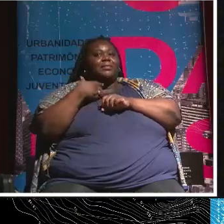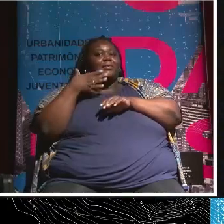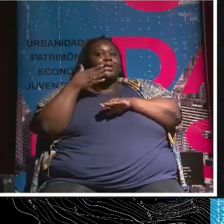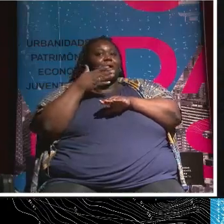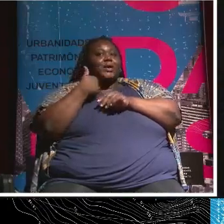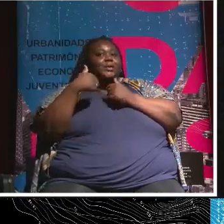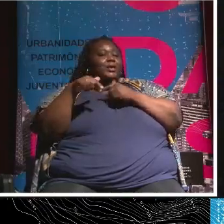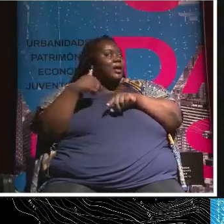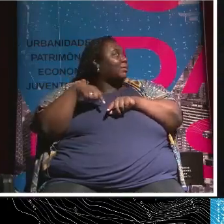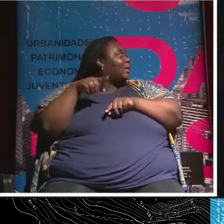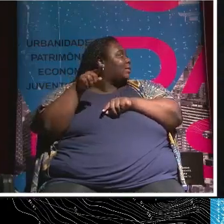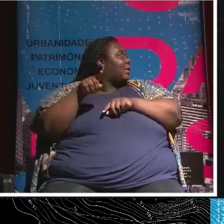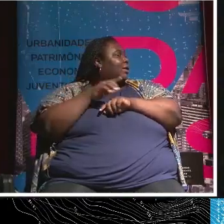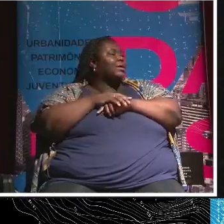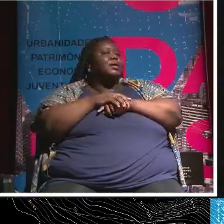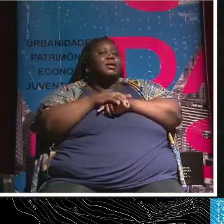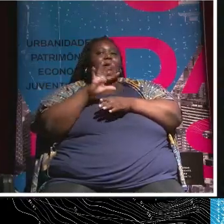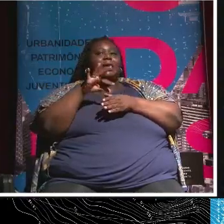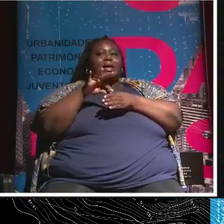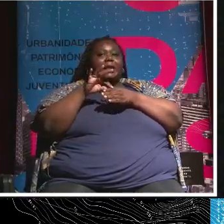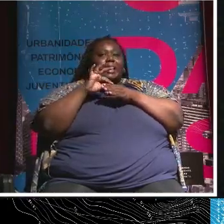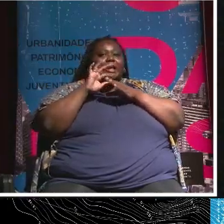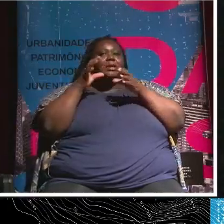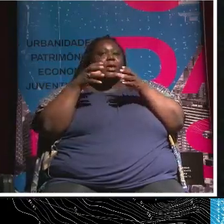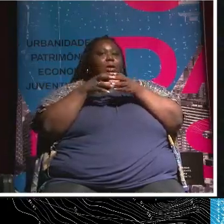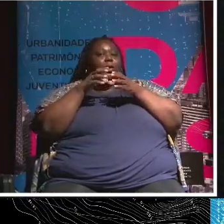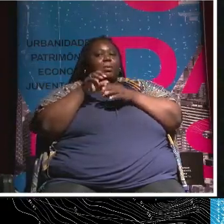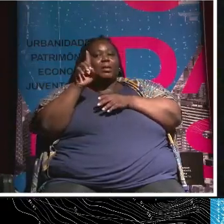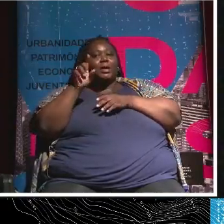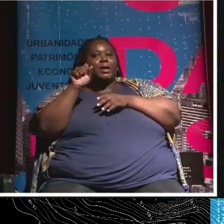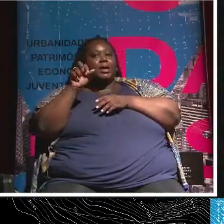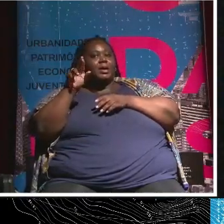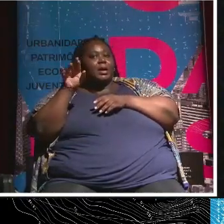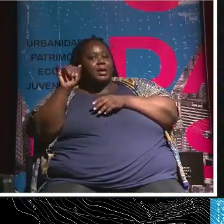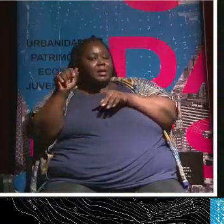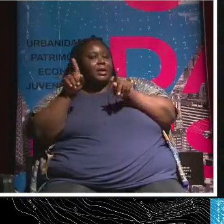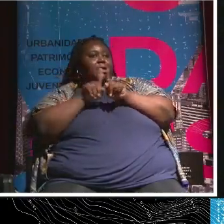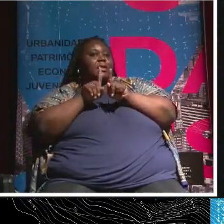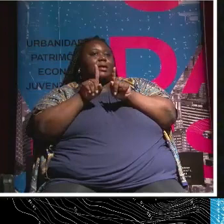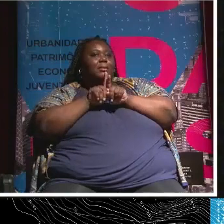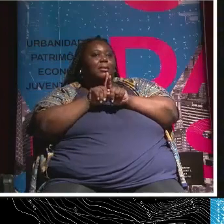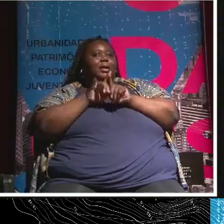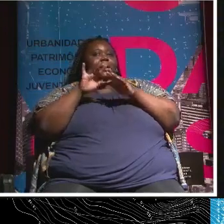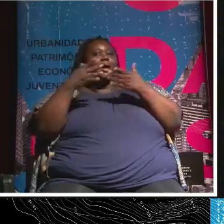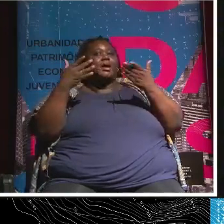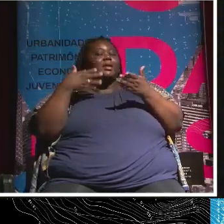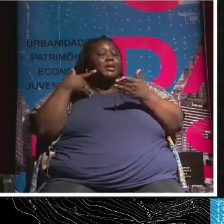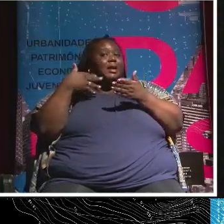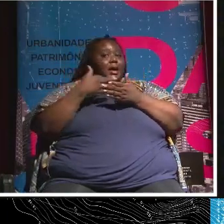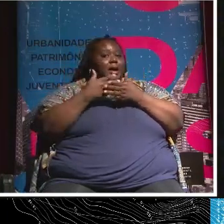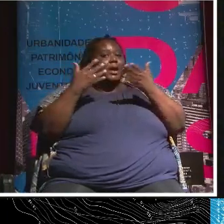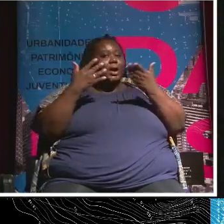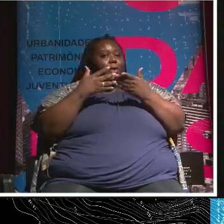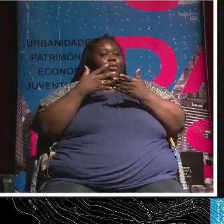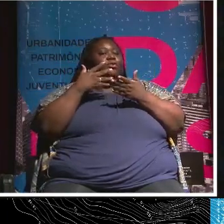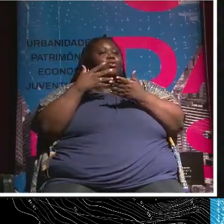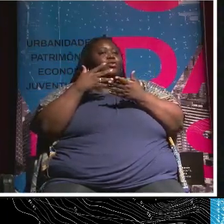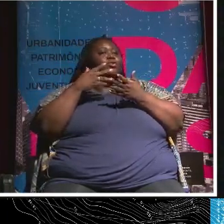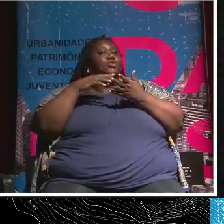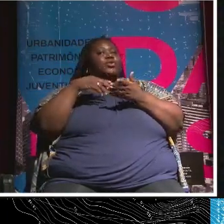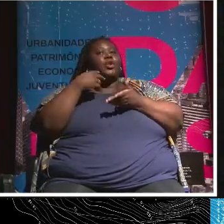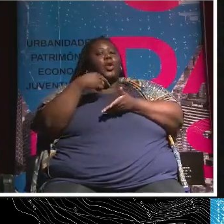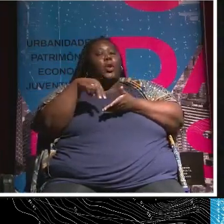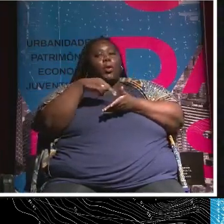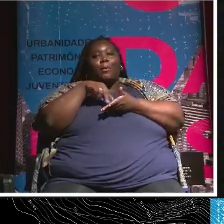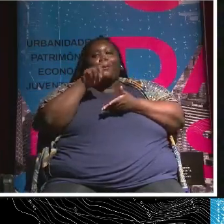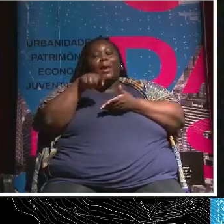na área como líder comunitário lá na Serra também. E até hoje o baile funk ele é